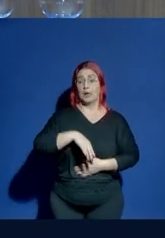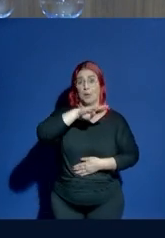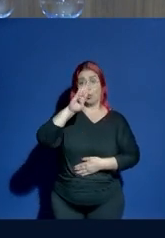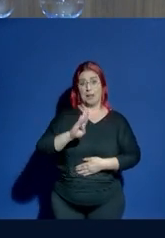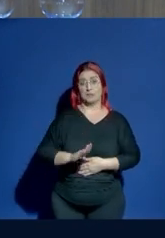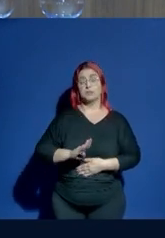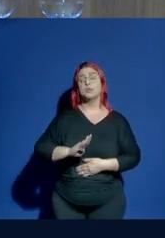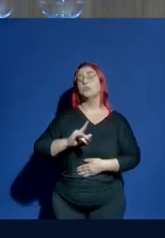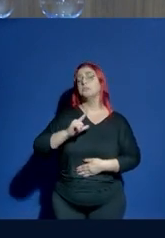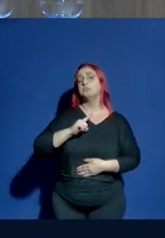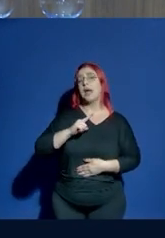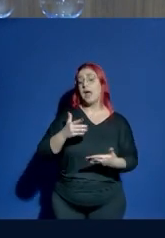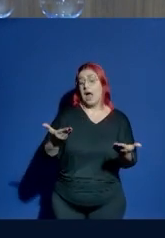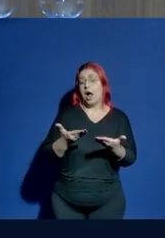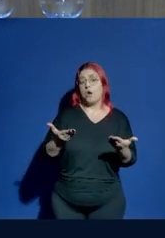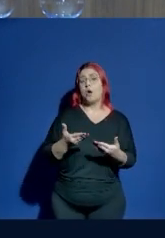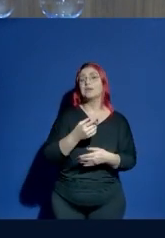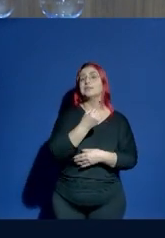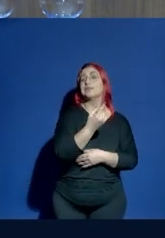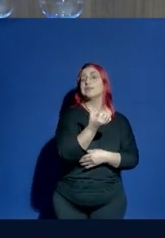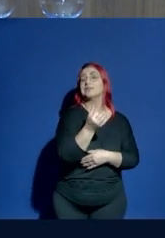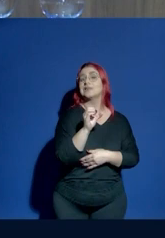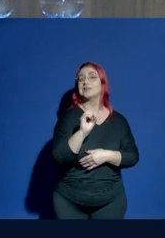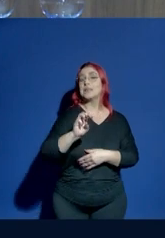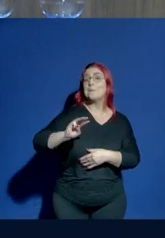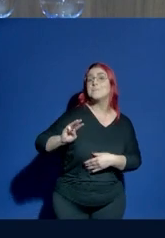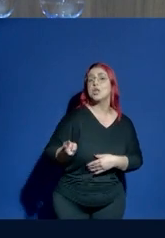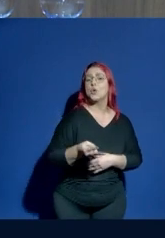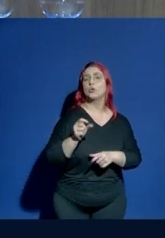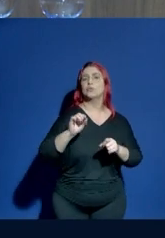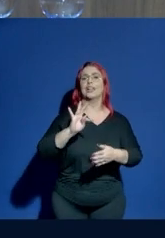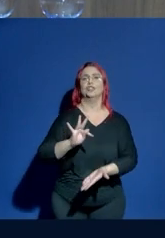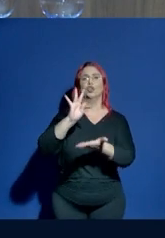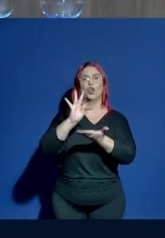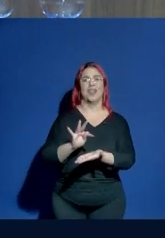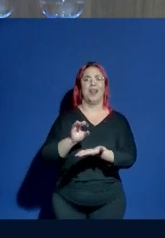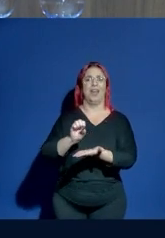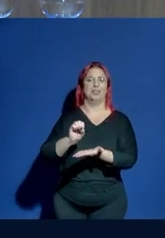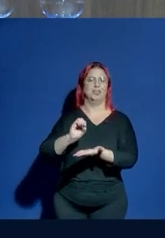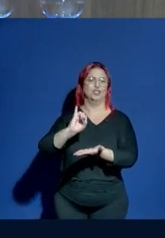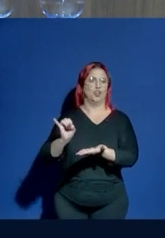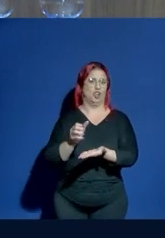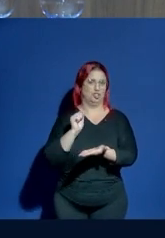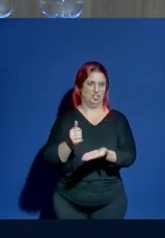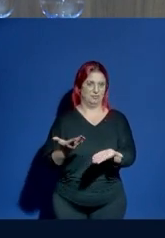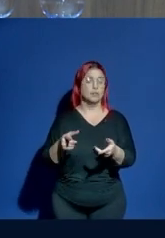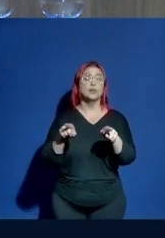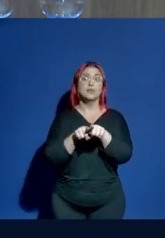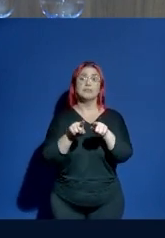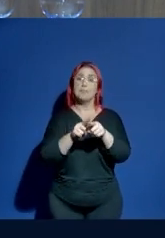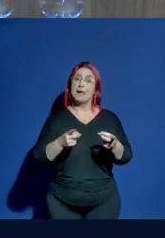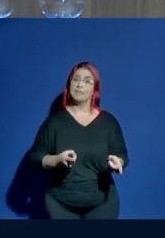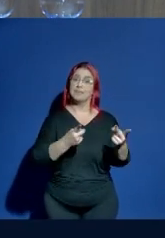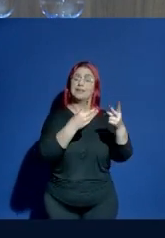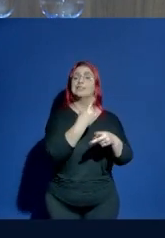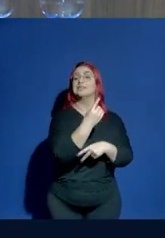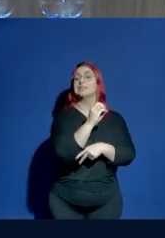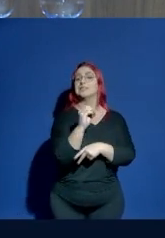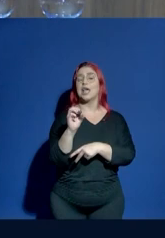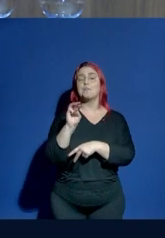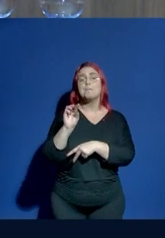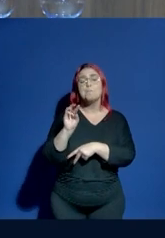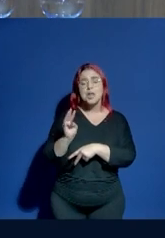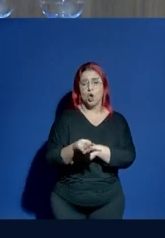tem condições agora de colher 160 milhões de toneladas de soja e exportar 100 milhões de